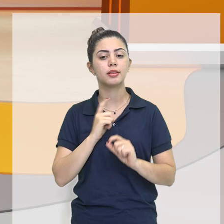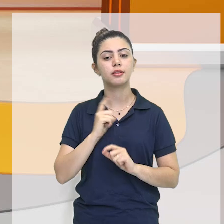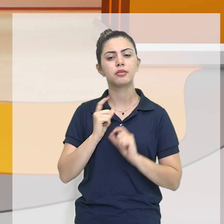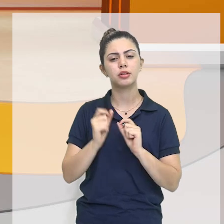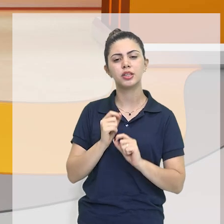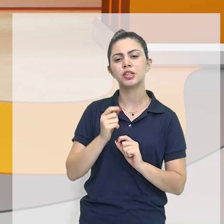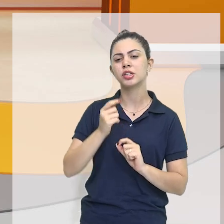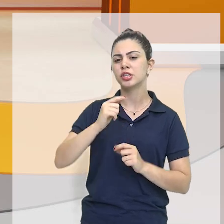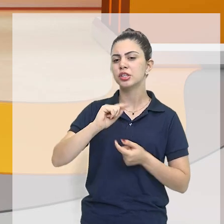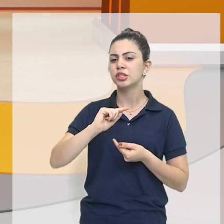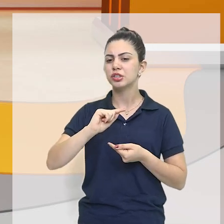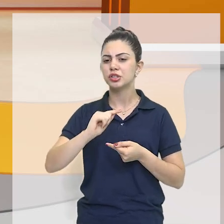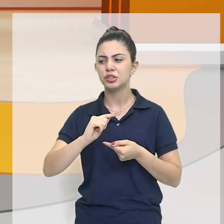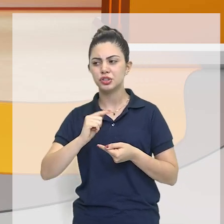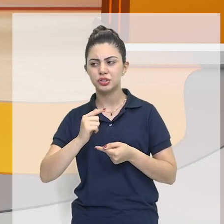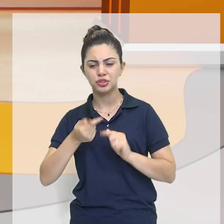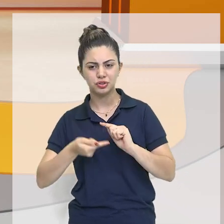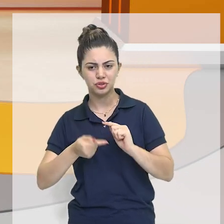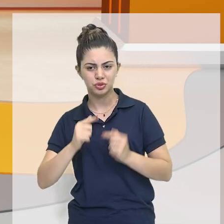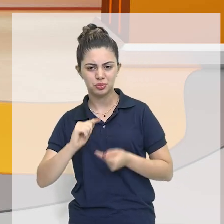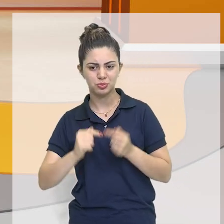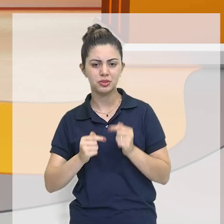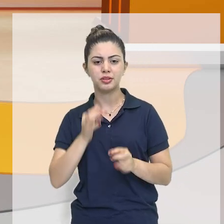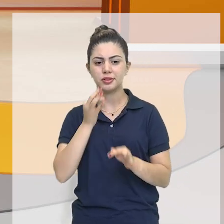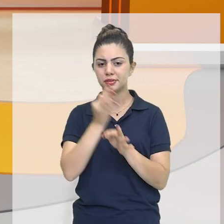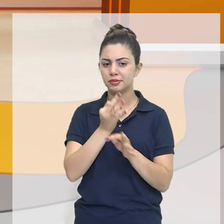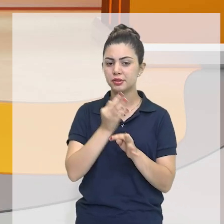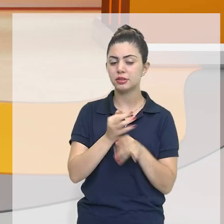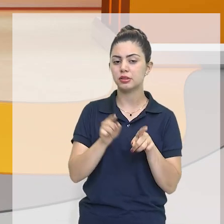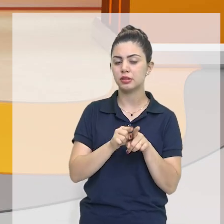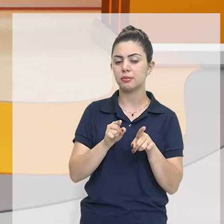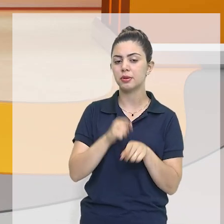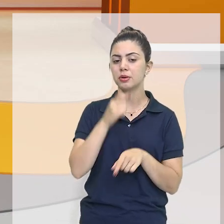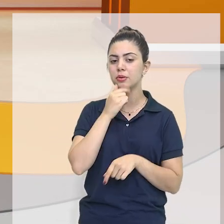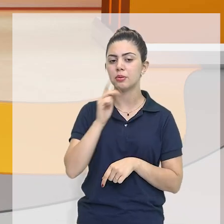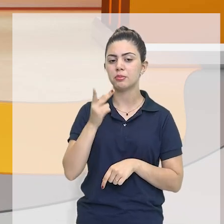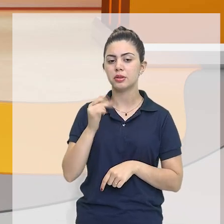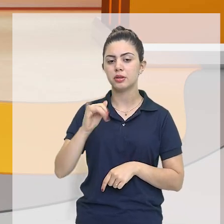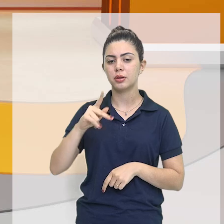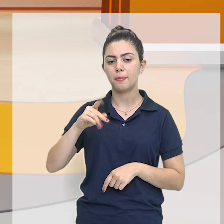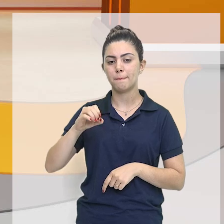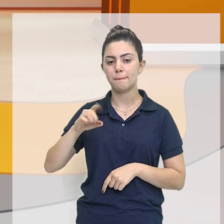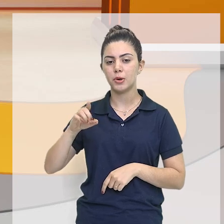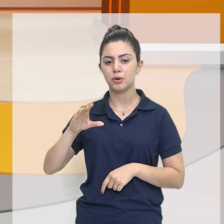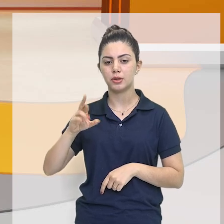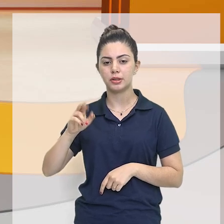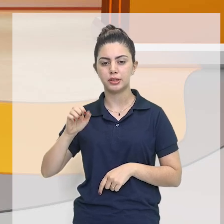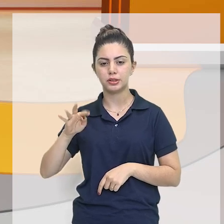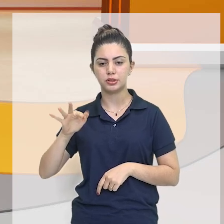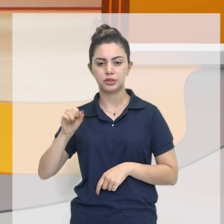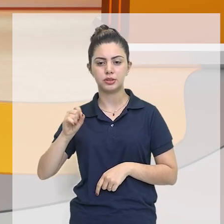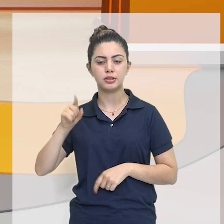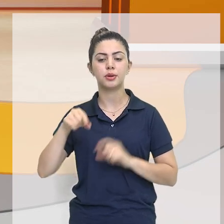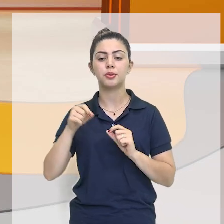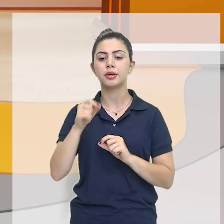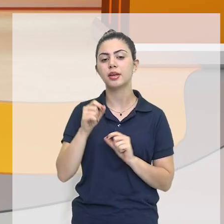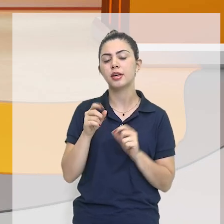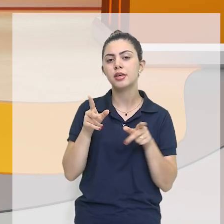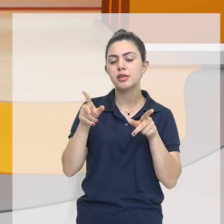física, enquanto Hipócrates é conhecido como o pai da medicina por suas